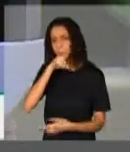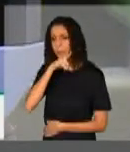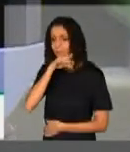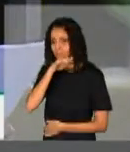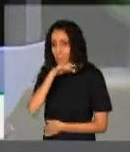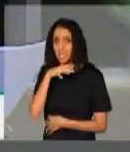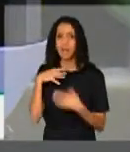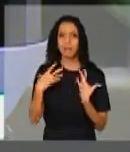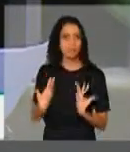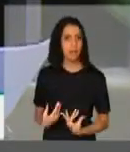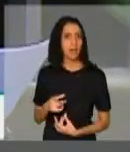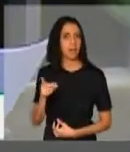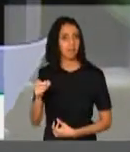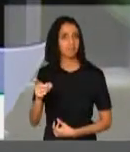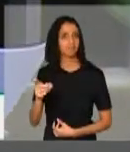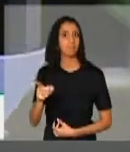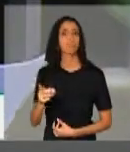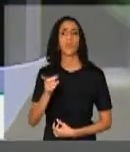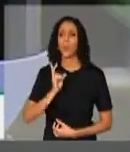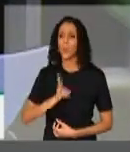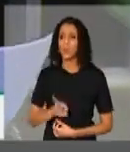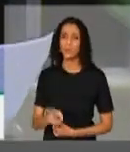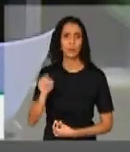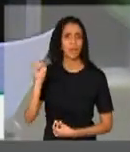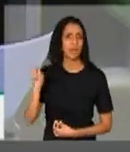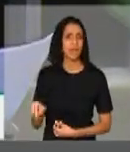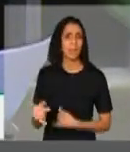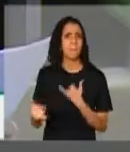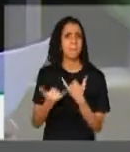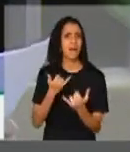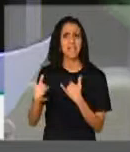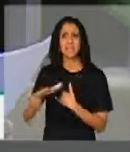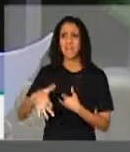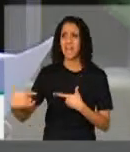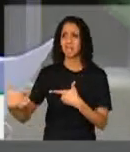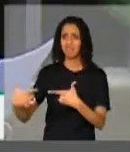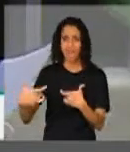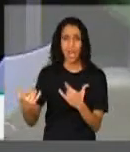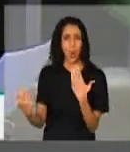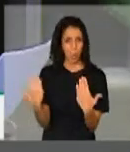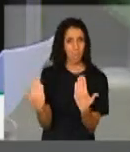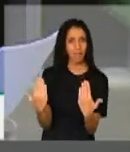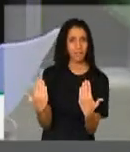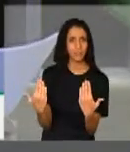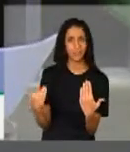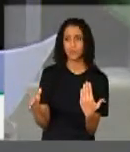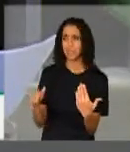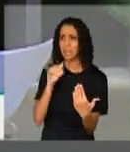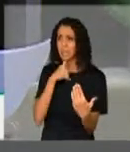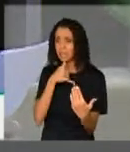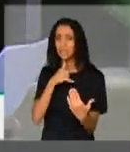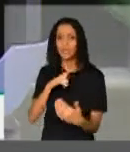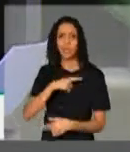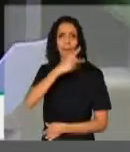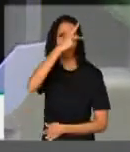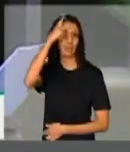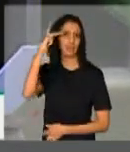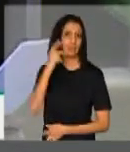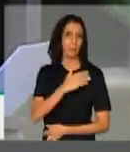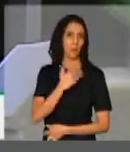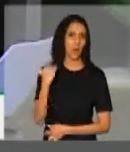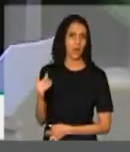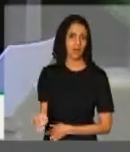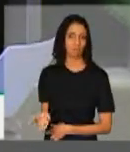desgastante o cenário segue como uma verdadeira zona de guerra e como em toda guerra às vítimas no